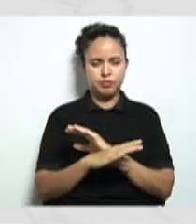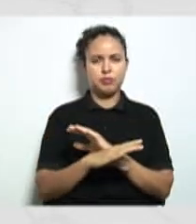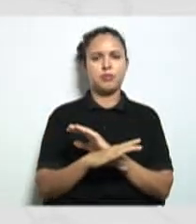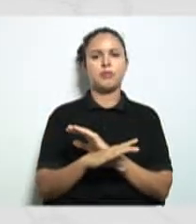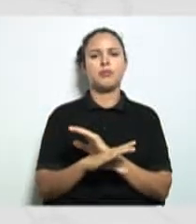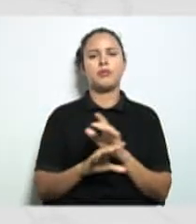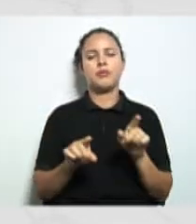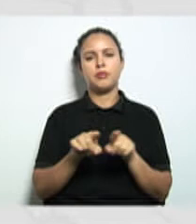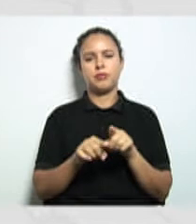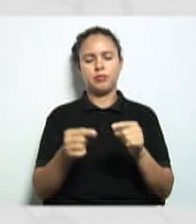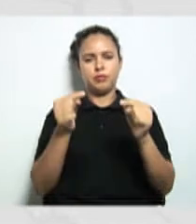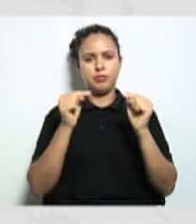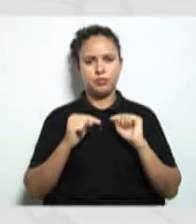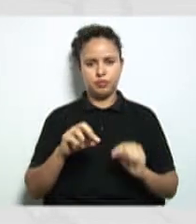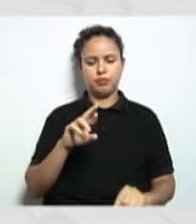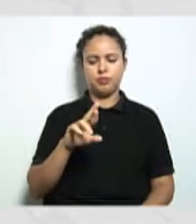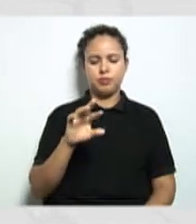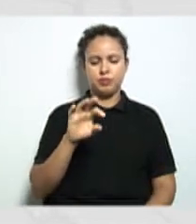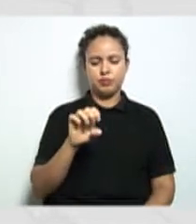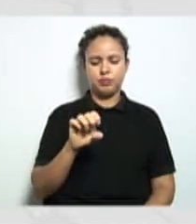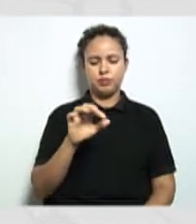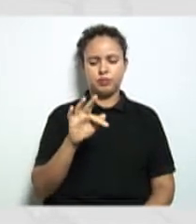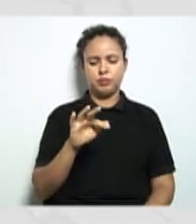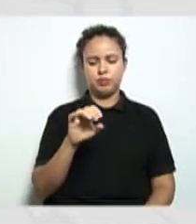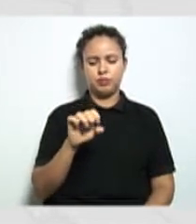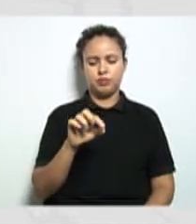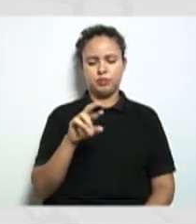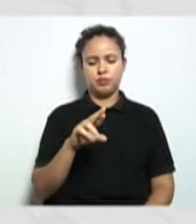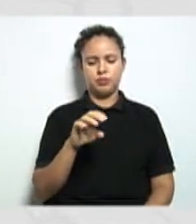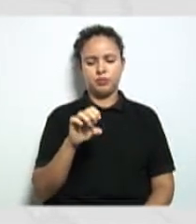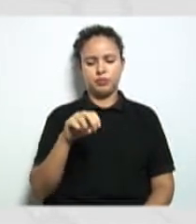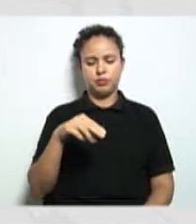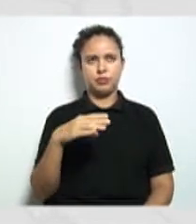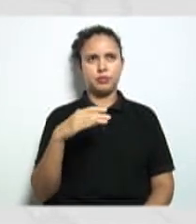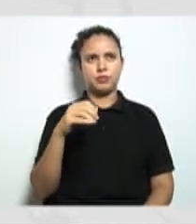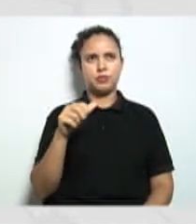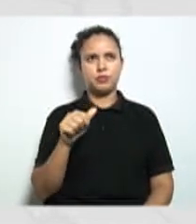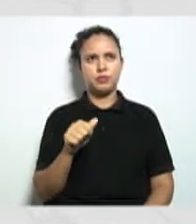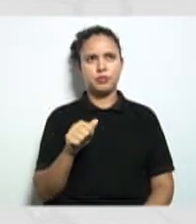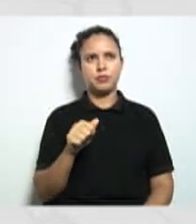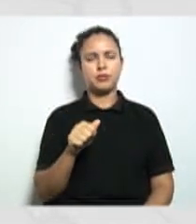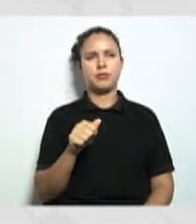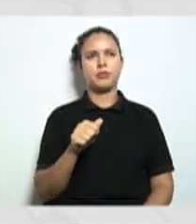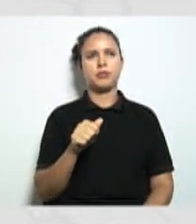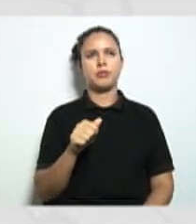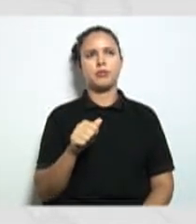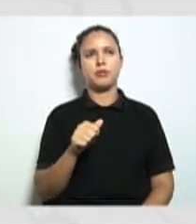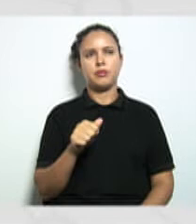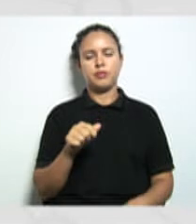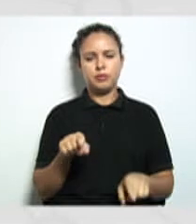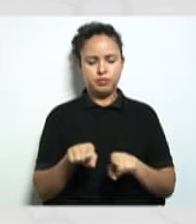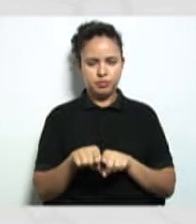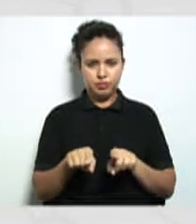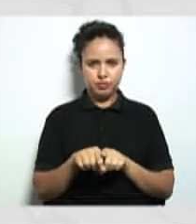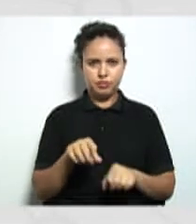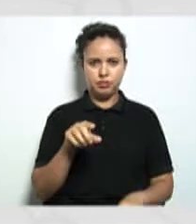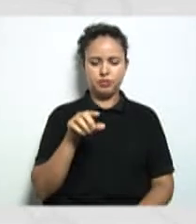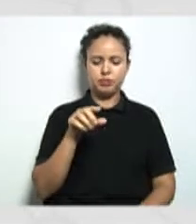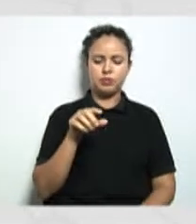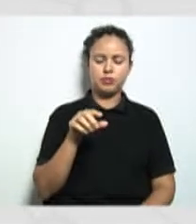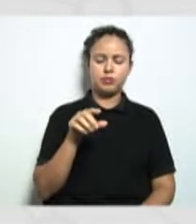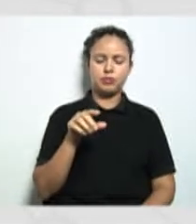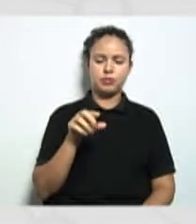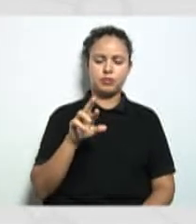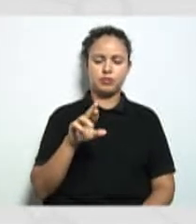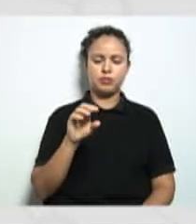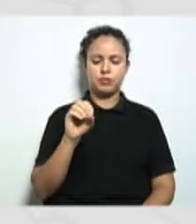aqui as referências, né, que faltou, e no caso o rodapé, que também